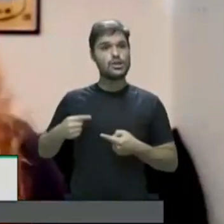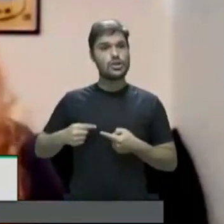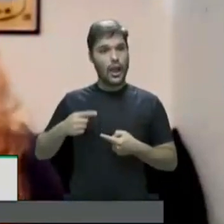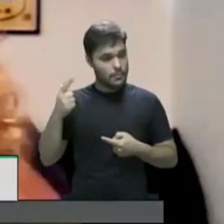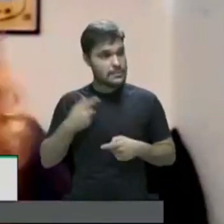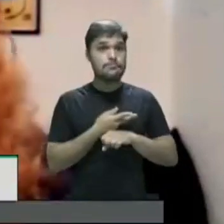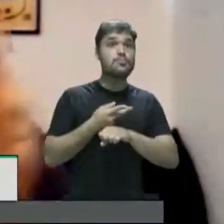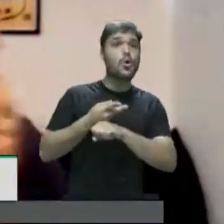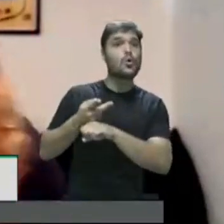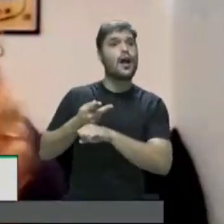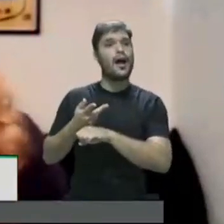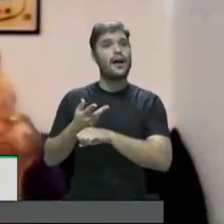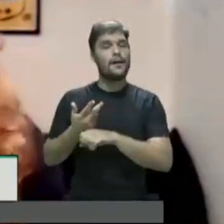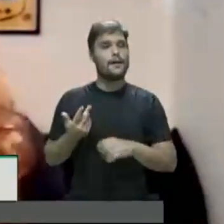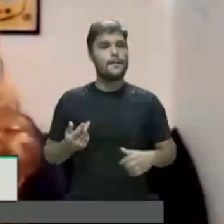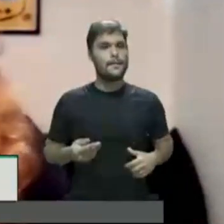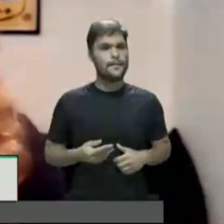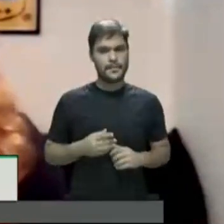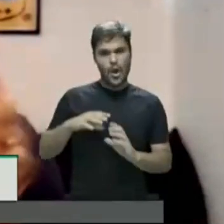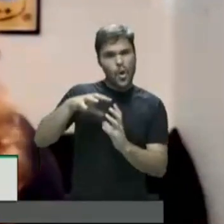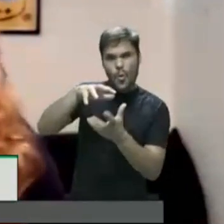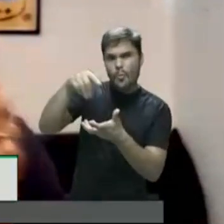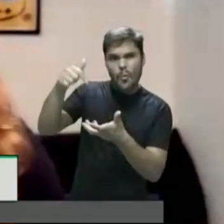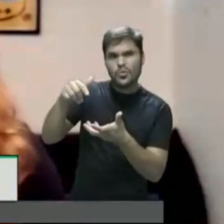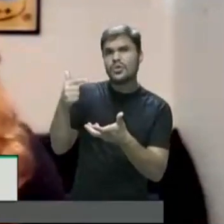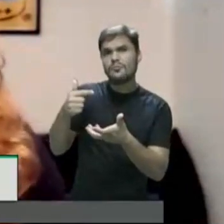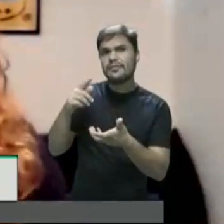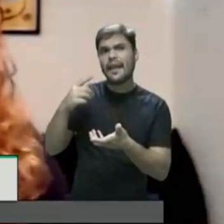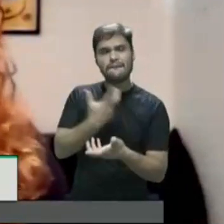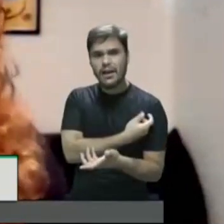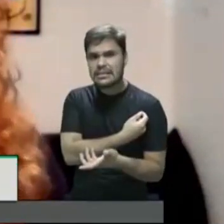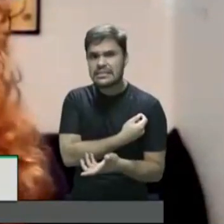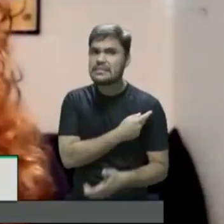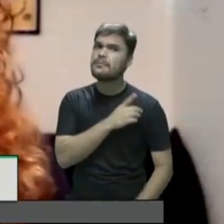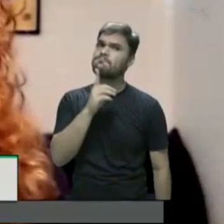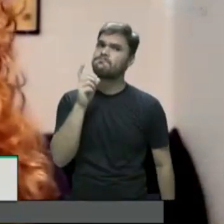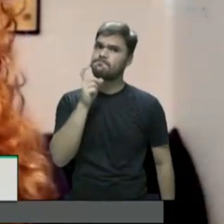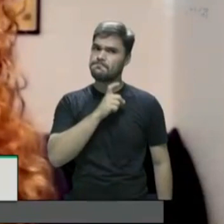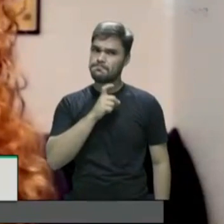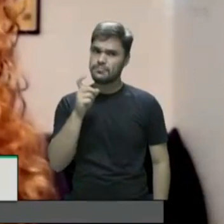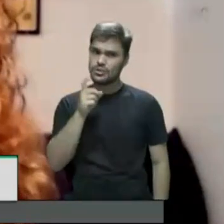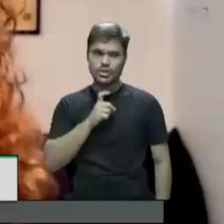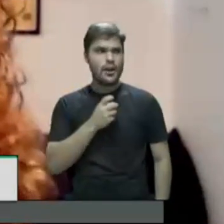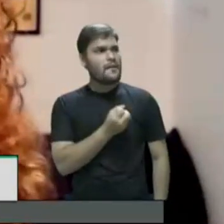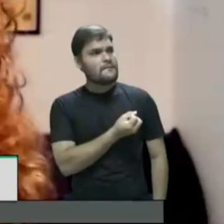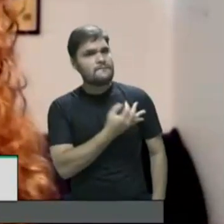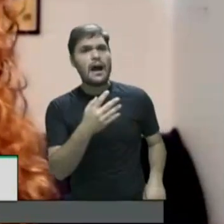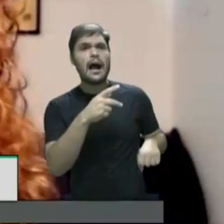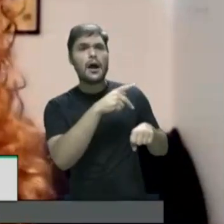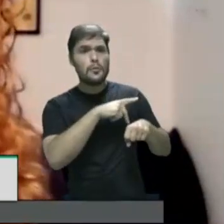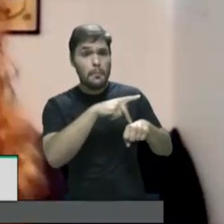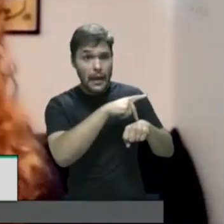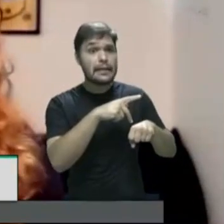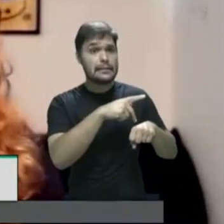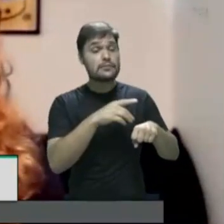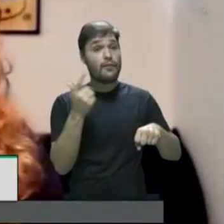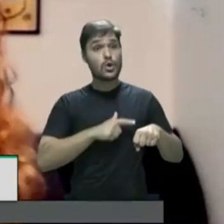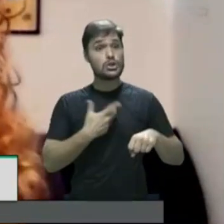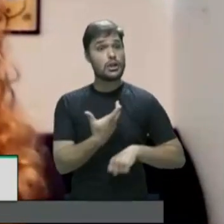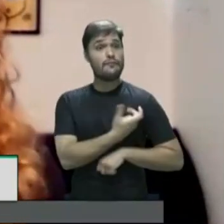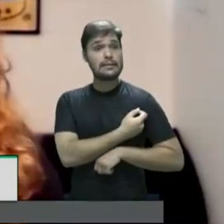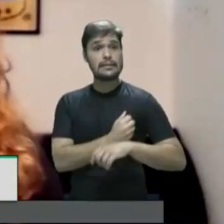vacina. Não é verdade que o mundo inteiro não tem vacina, porque muitos países chegarão nessa idade em junho,